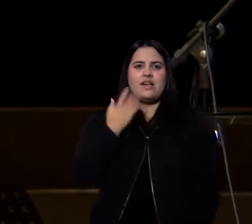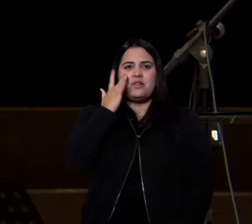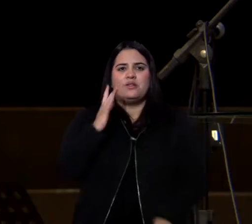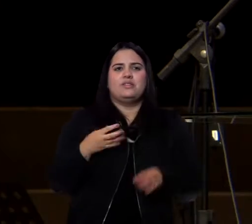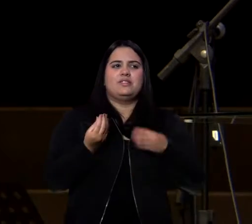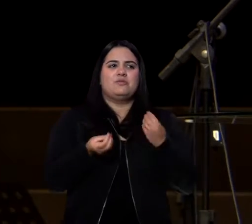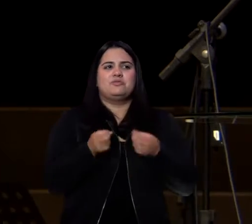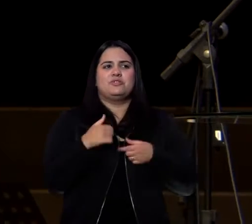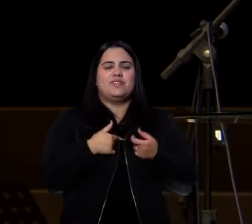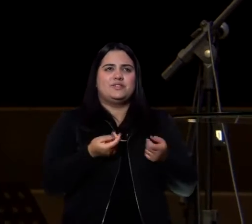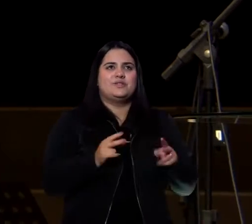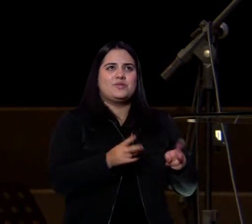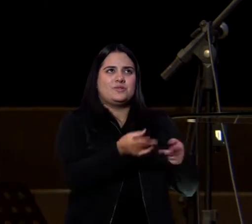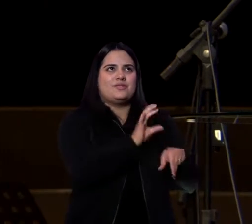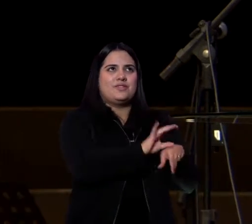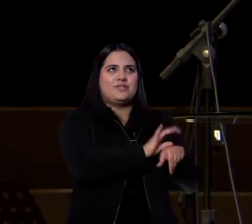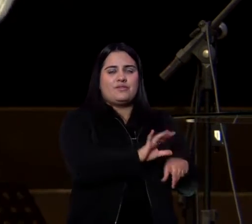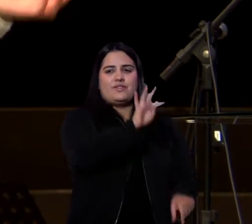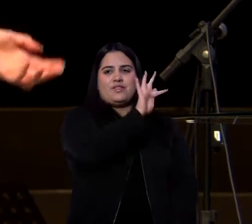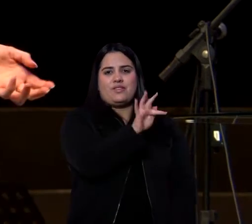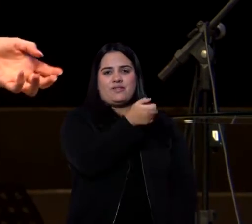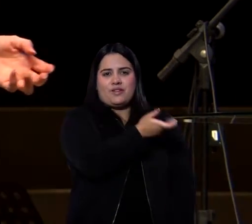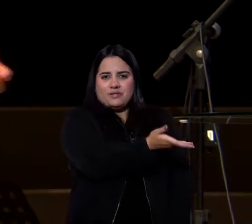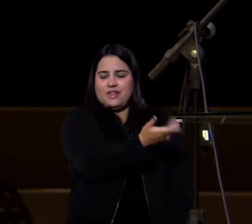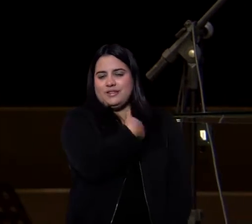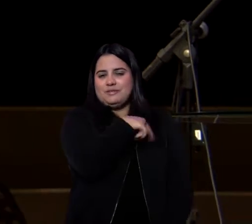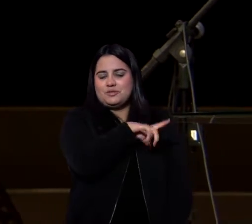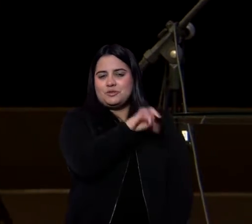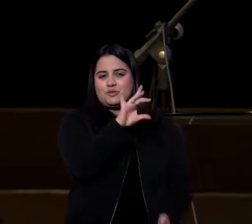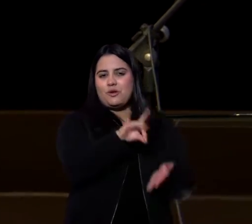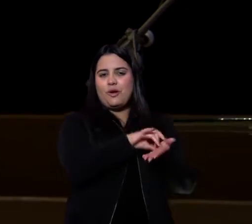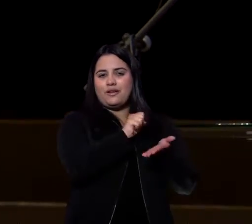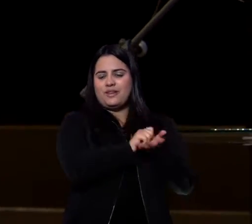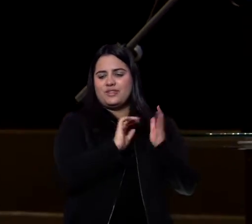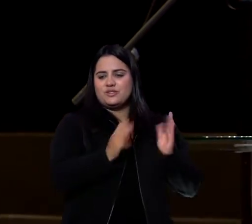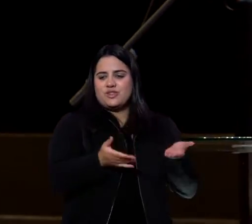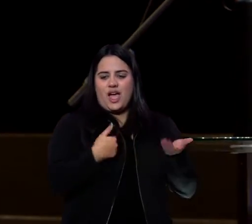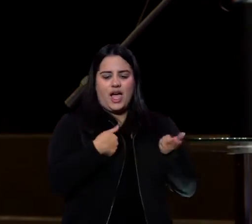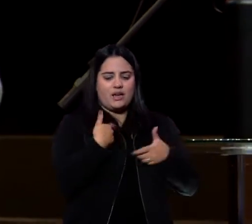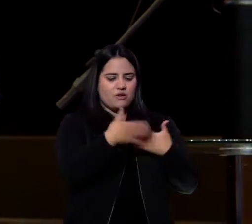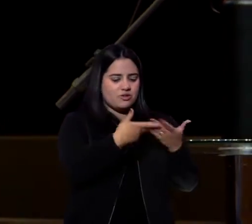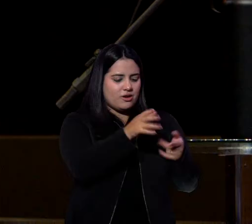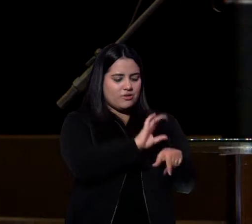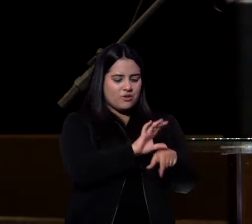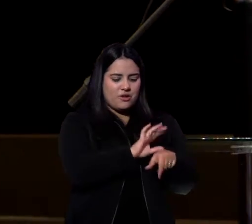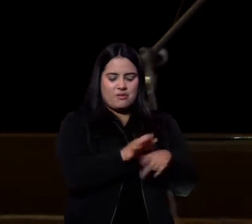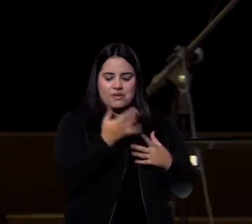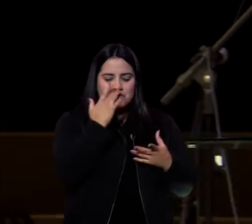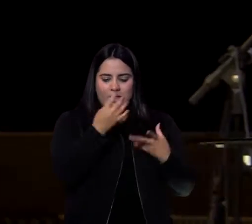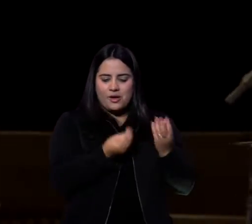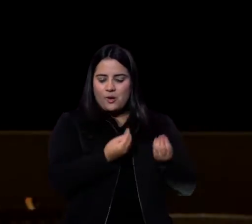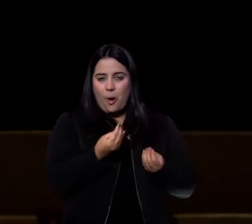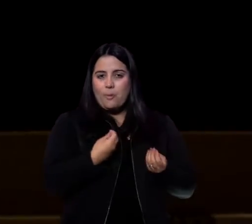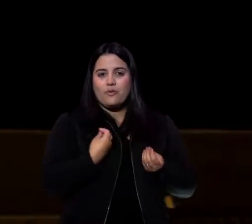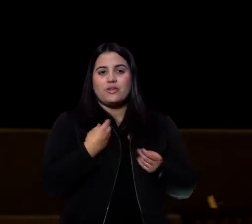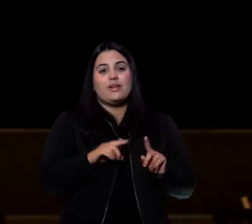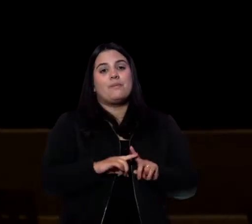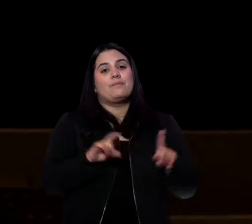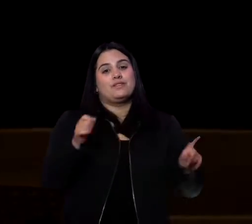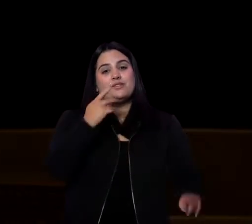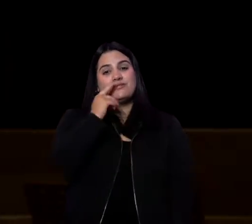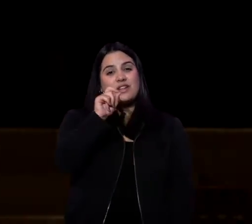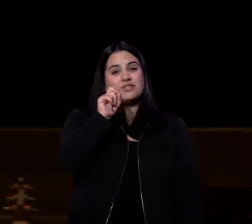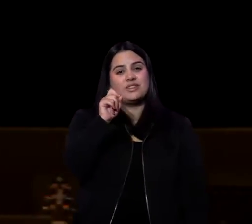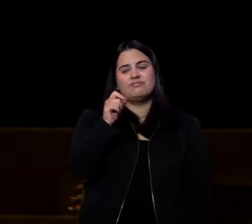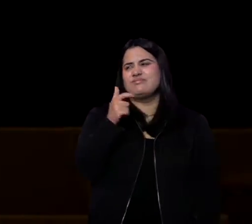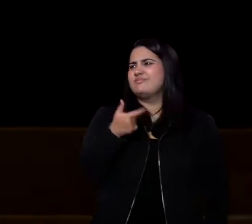tivesse continuado na faculdade que eu tinha me matriculado e continuado com aquele curso, mas eu garanto para vocês que foi